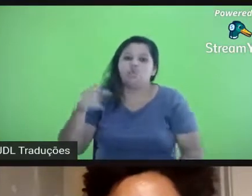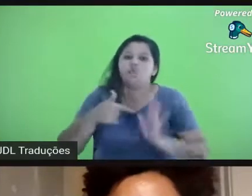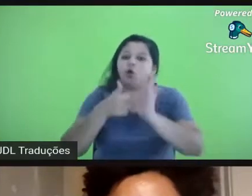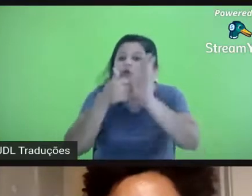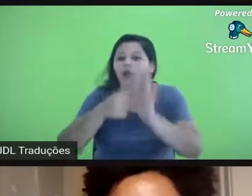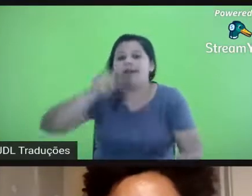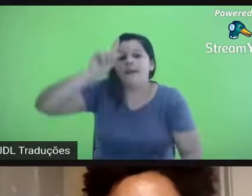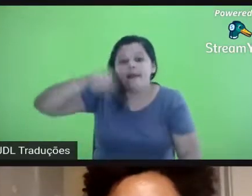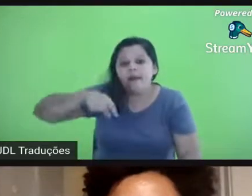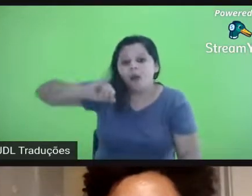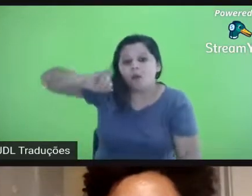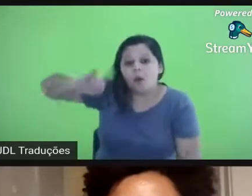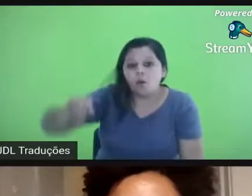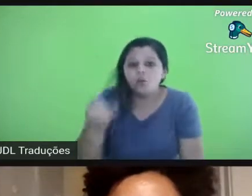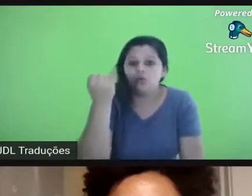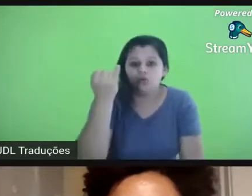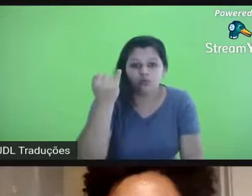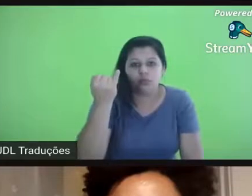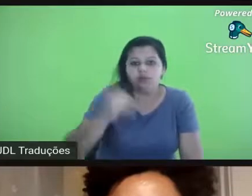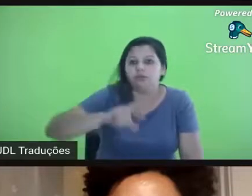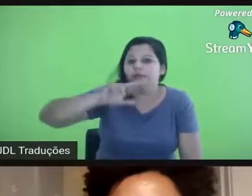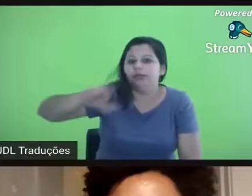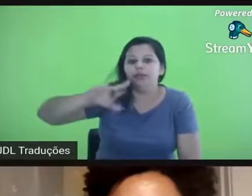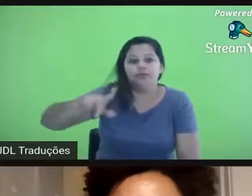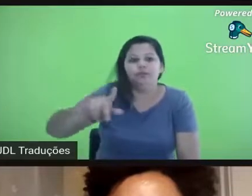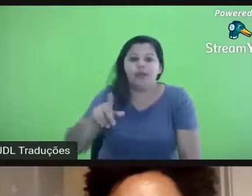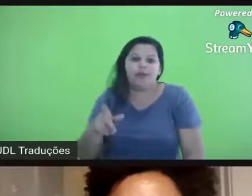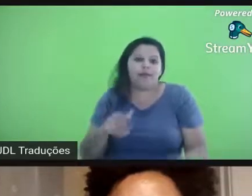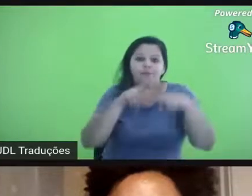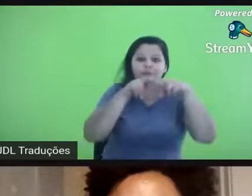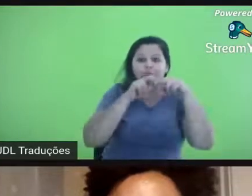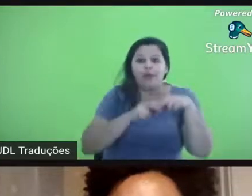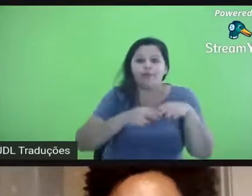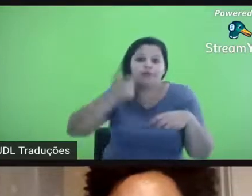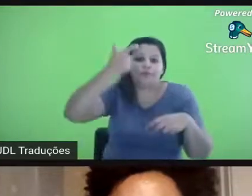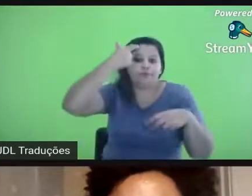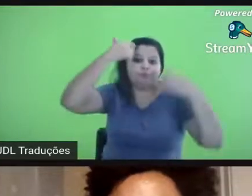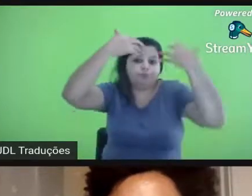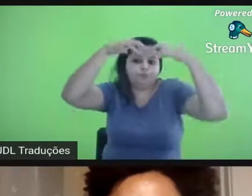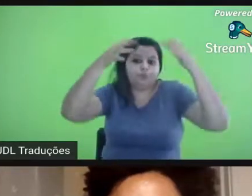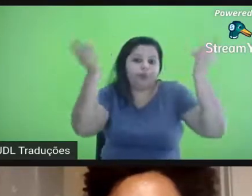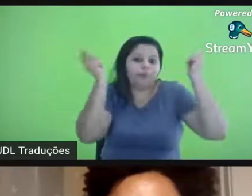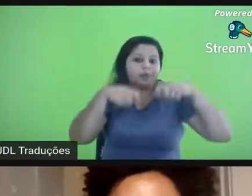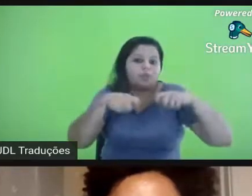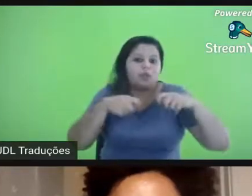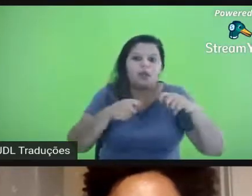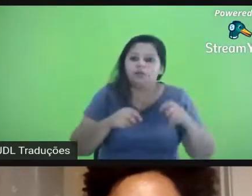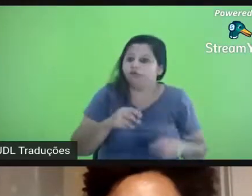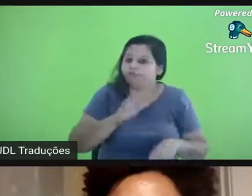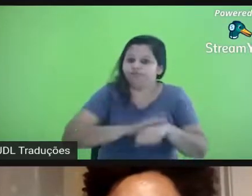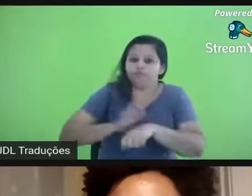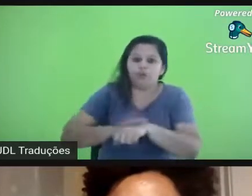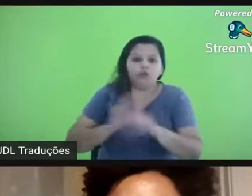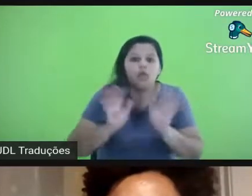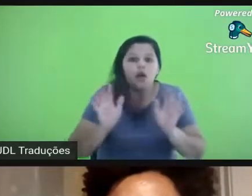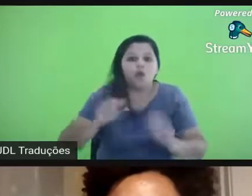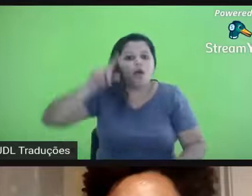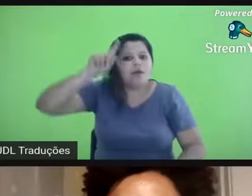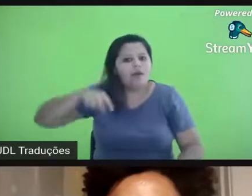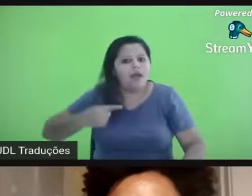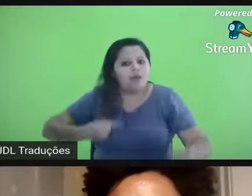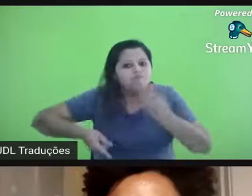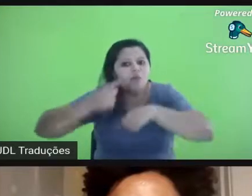não tem nada a ver com a capacidade, assim, com a oportunidade. Então, acho que é um avanço, assim, né, ao mesmo